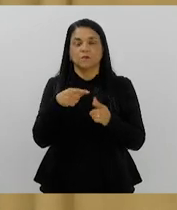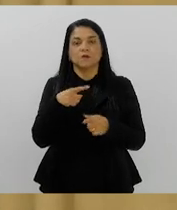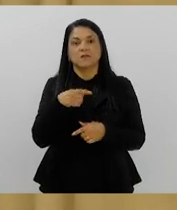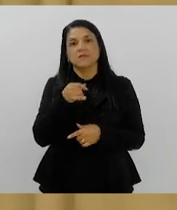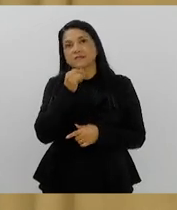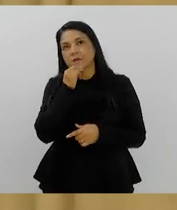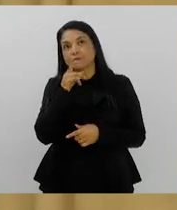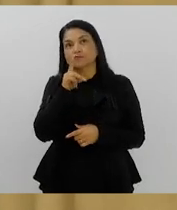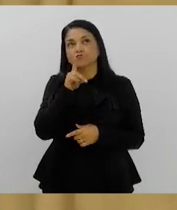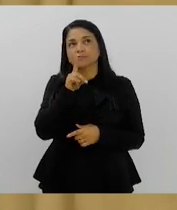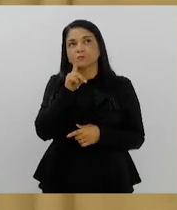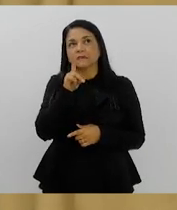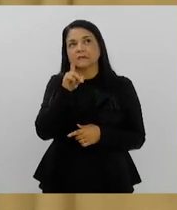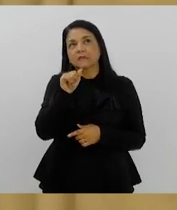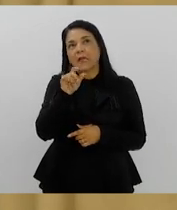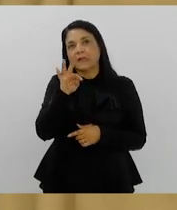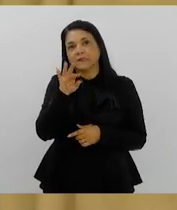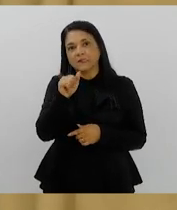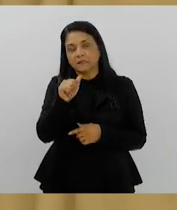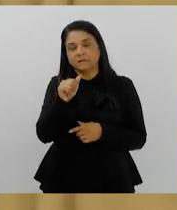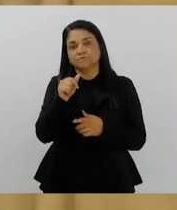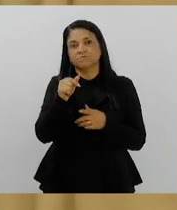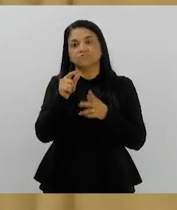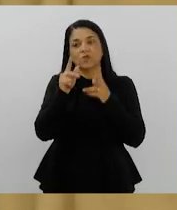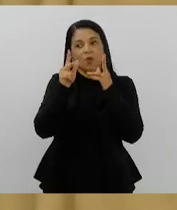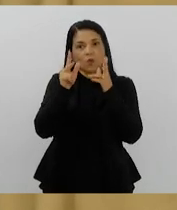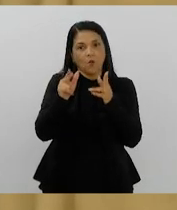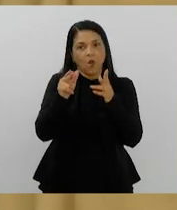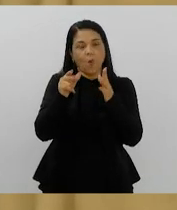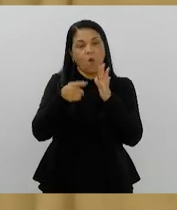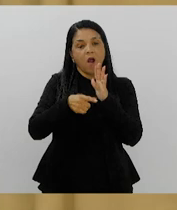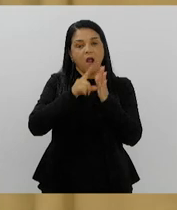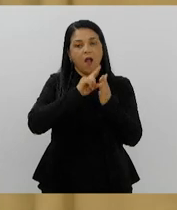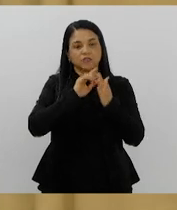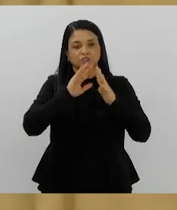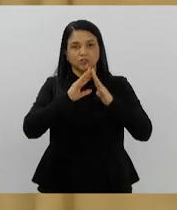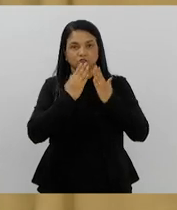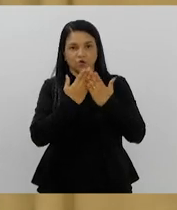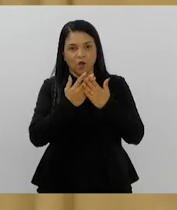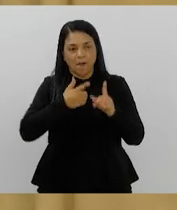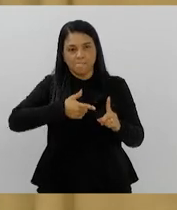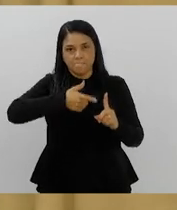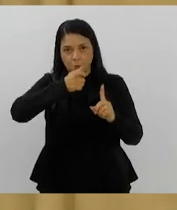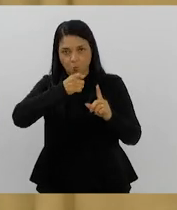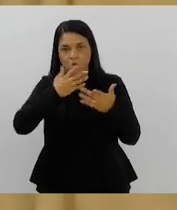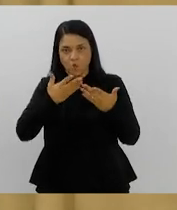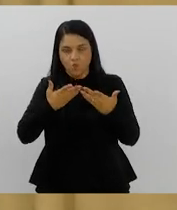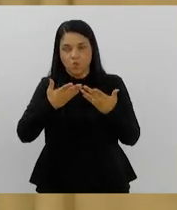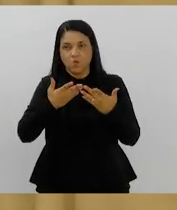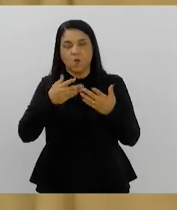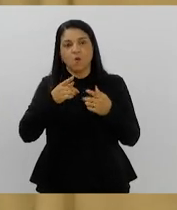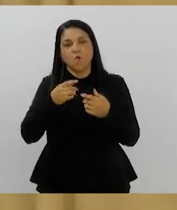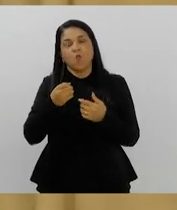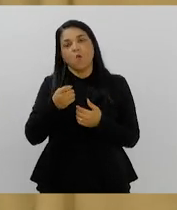data significativa em relação a ataques anteriores às escolas ou alguma data natalícia em relação a